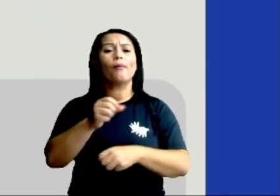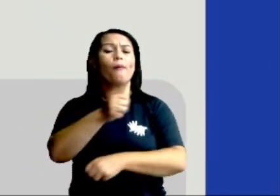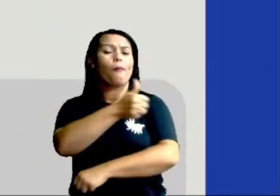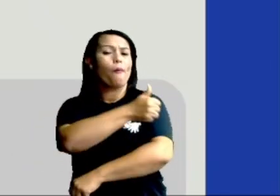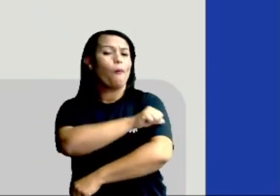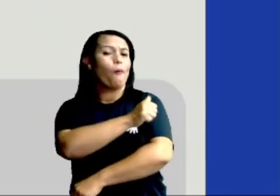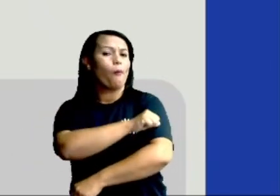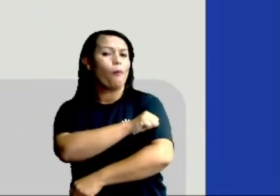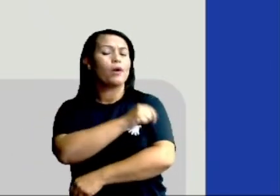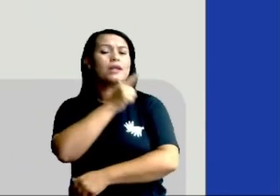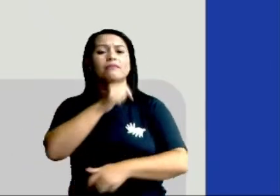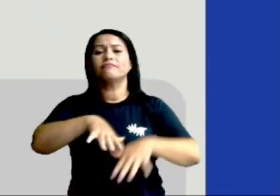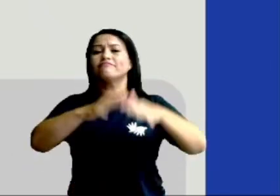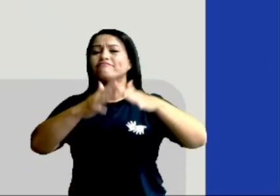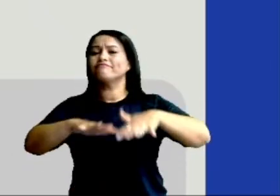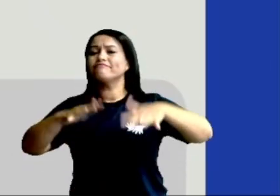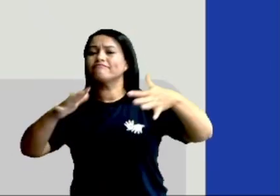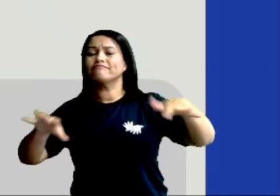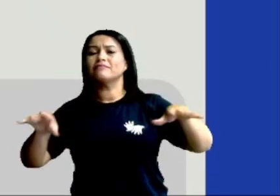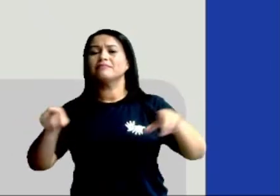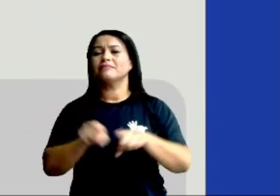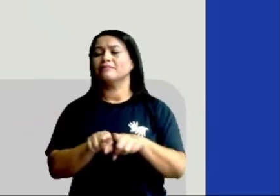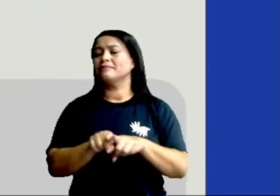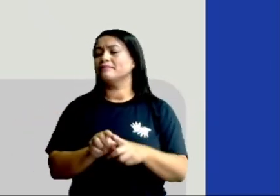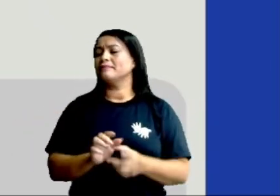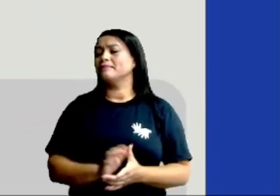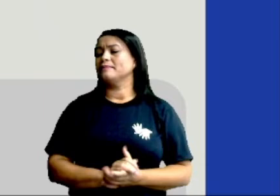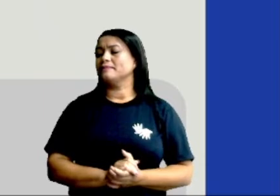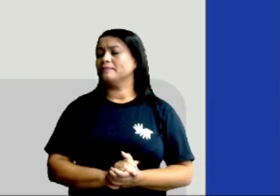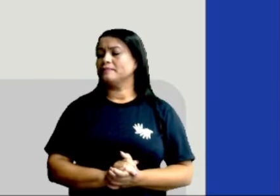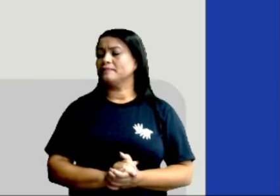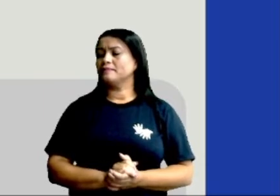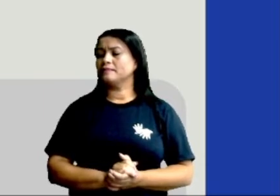Nas formas de restingas e manguezais.